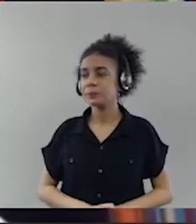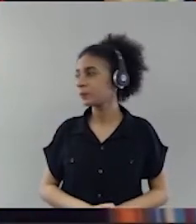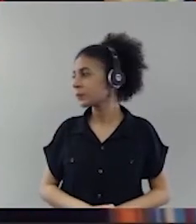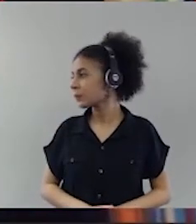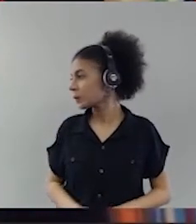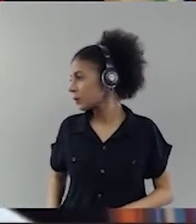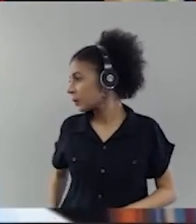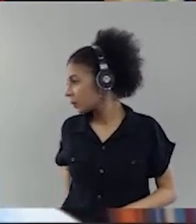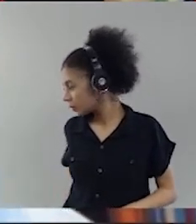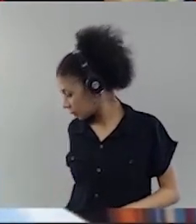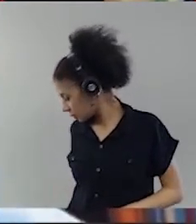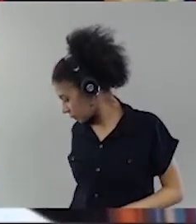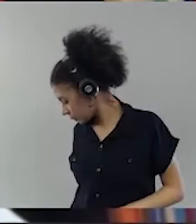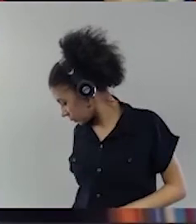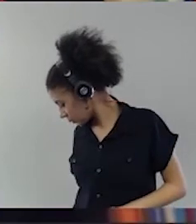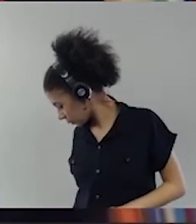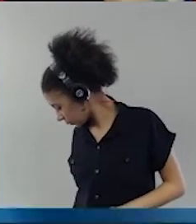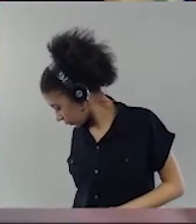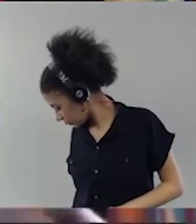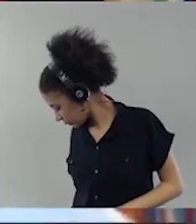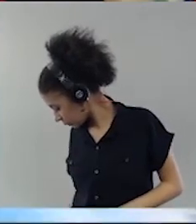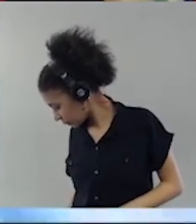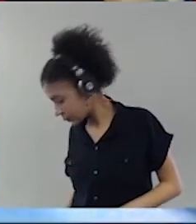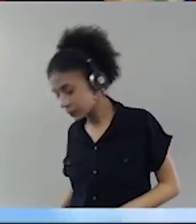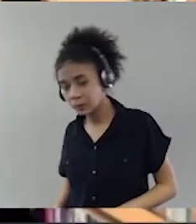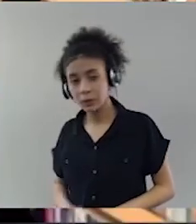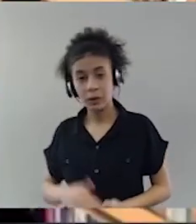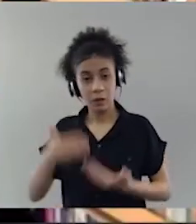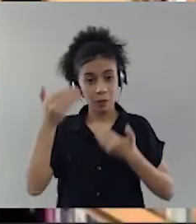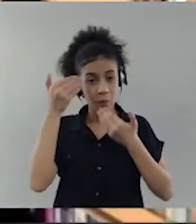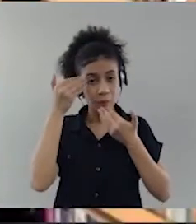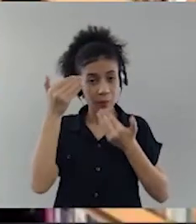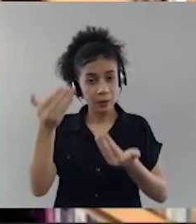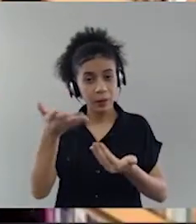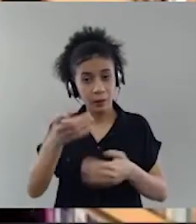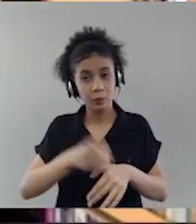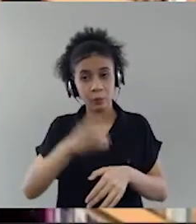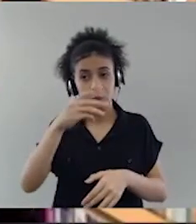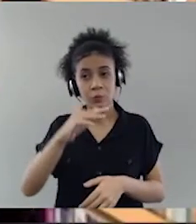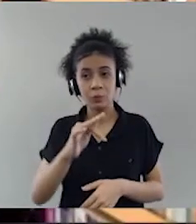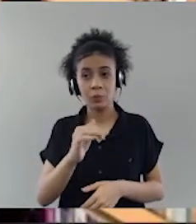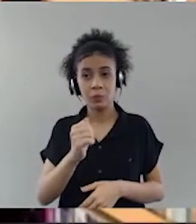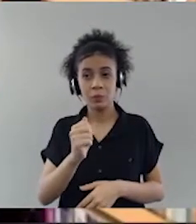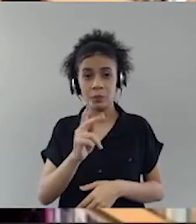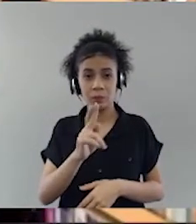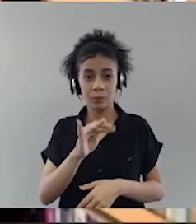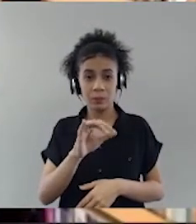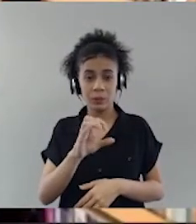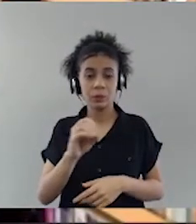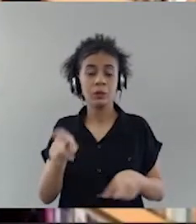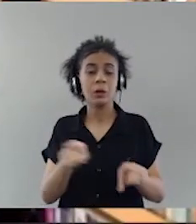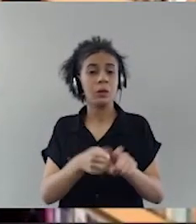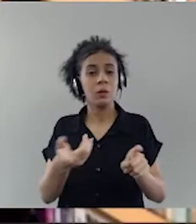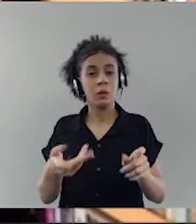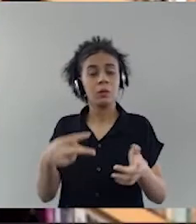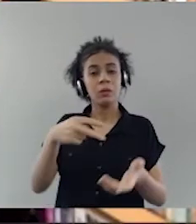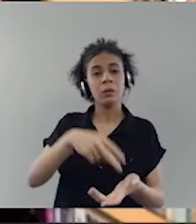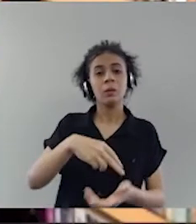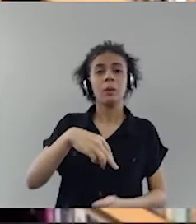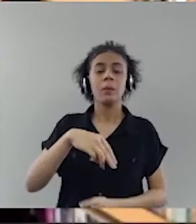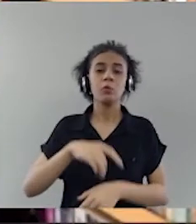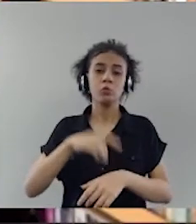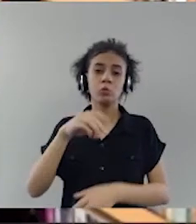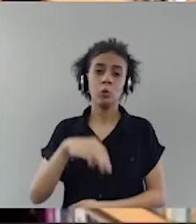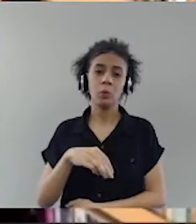Agradecer ao doutor Fabrício Mota pela sua participação. Vamos agora à participação do doutor Marcos